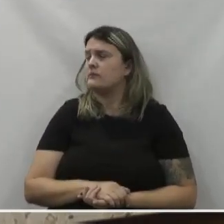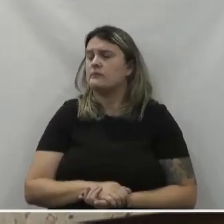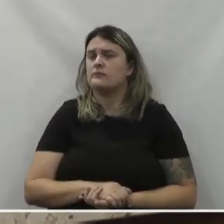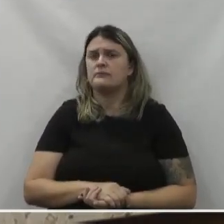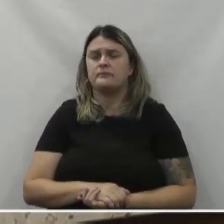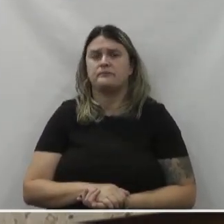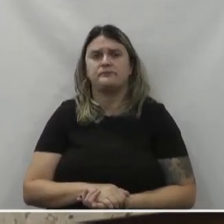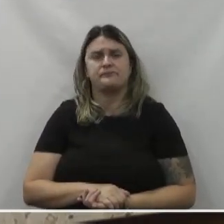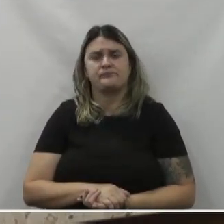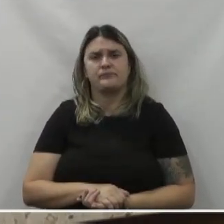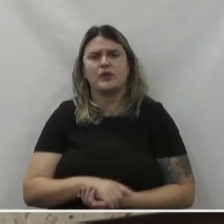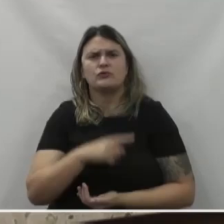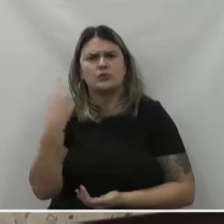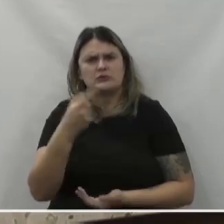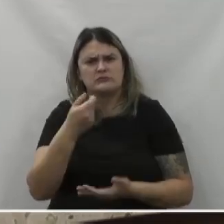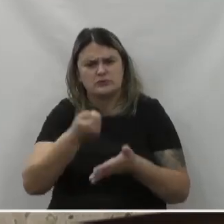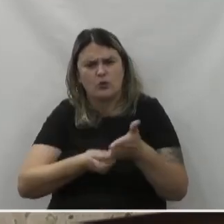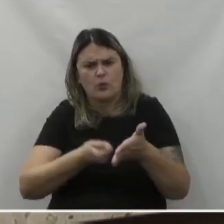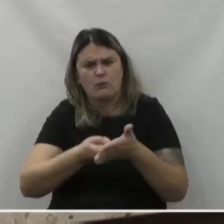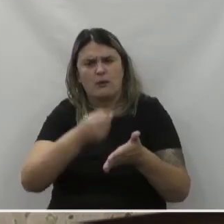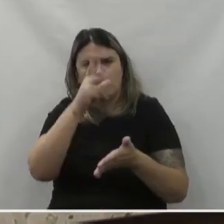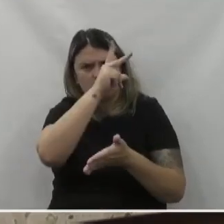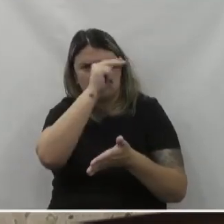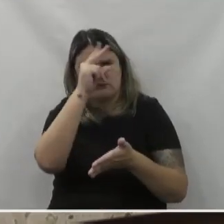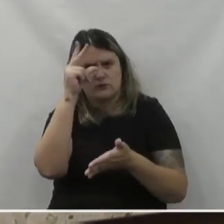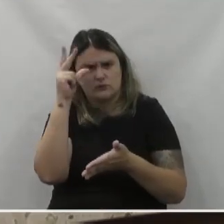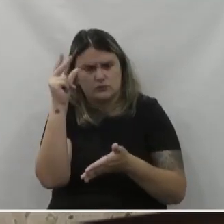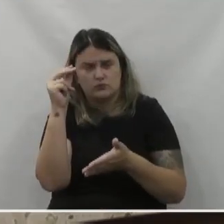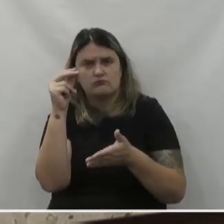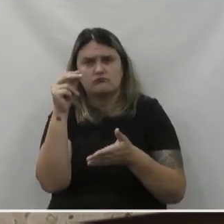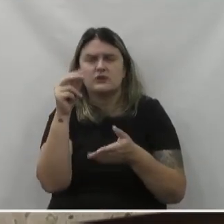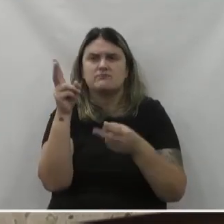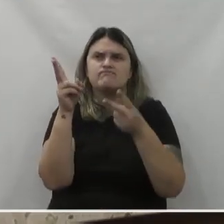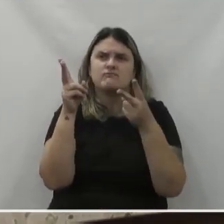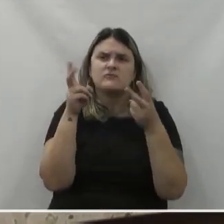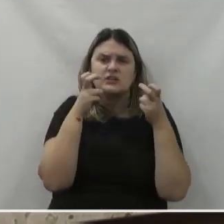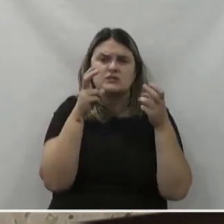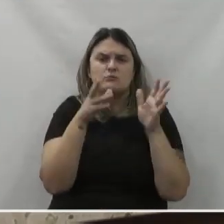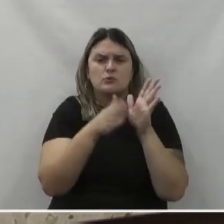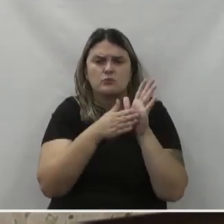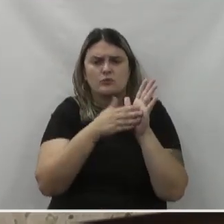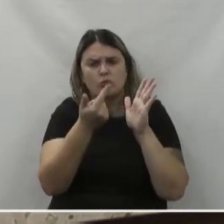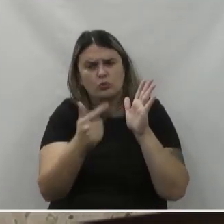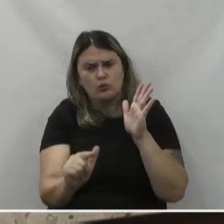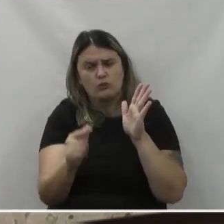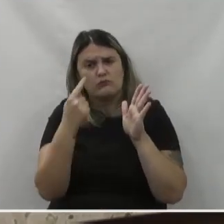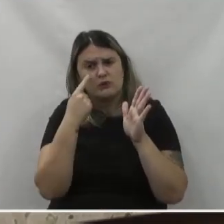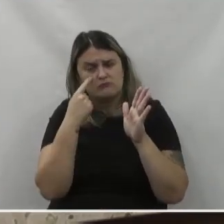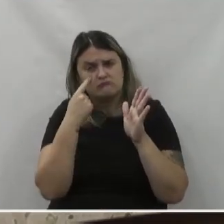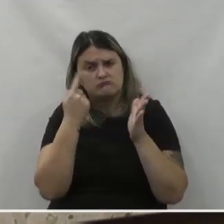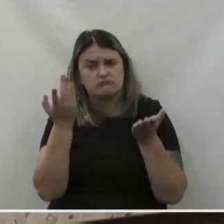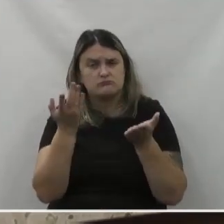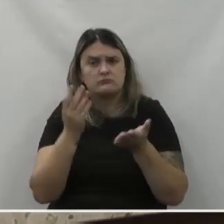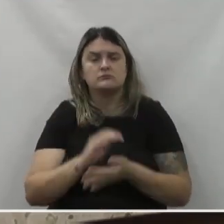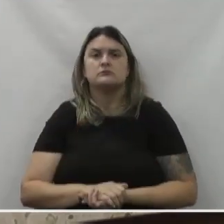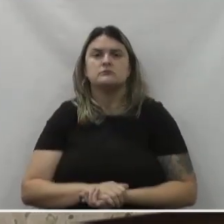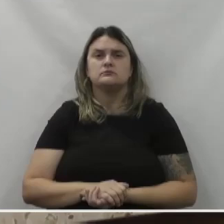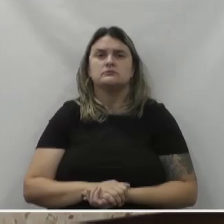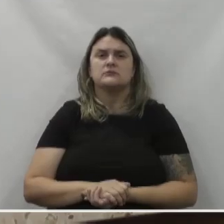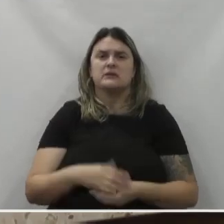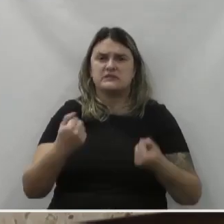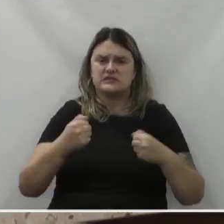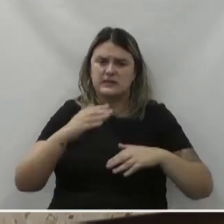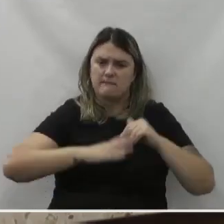Vamos exigir que o executivo analise, né, e veja e coloque em